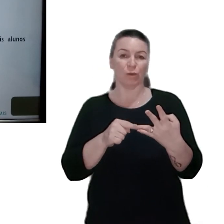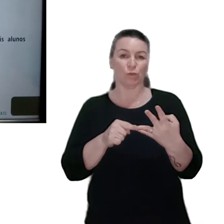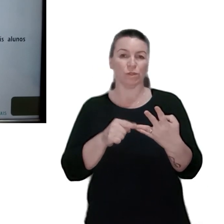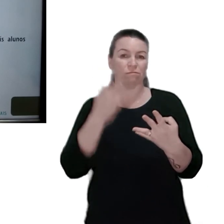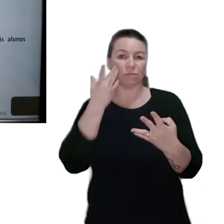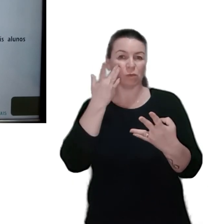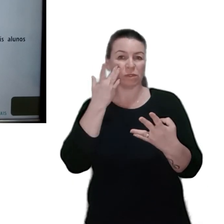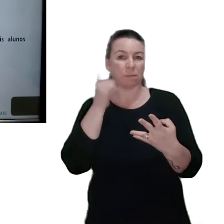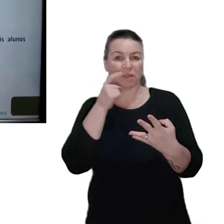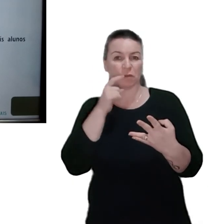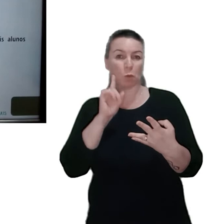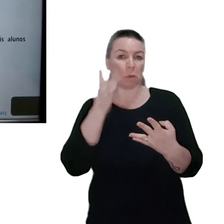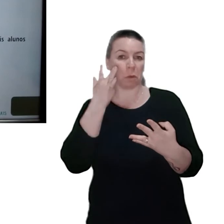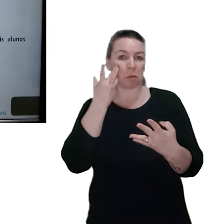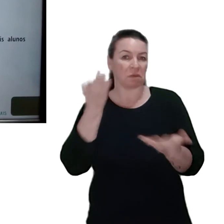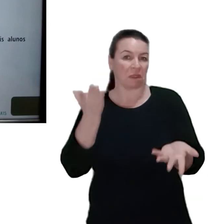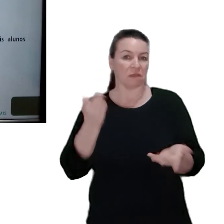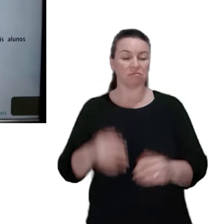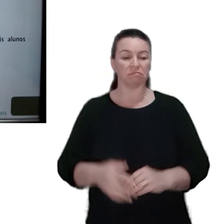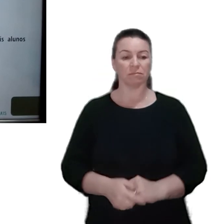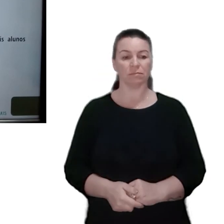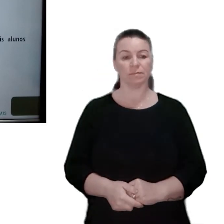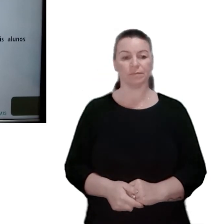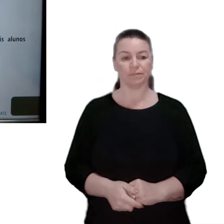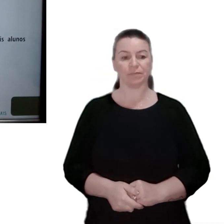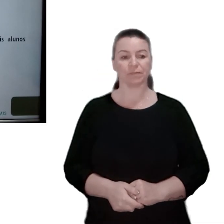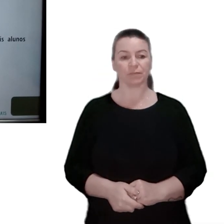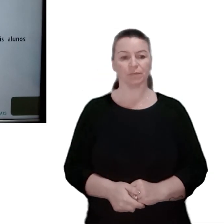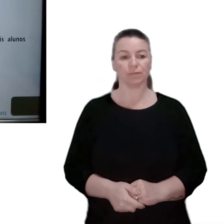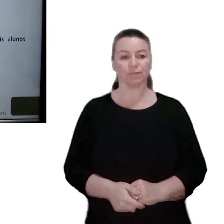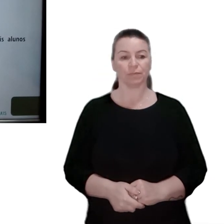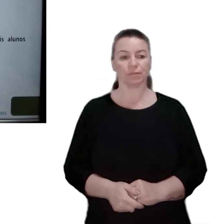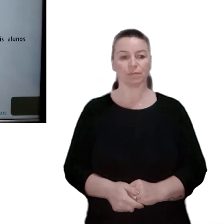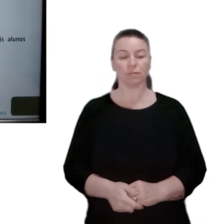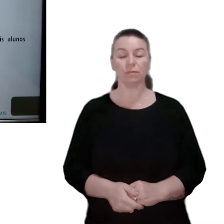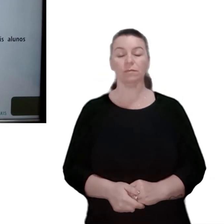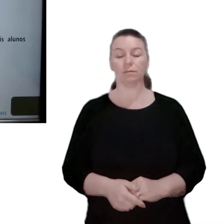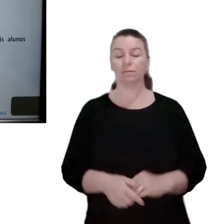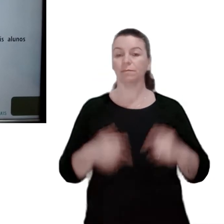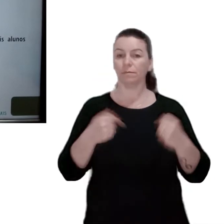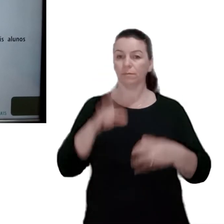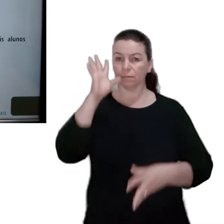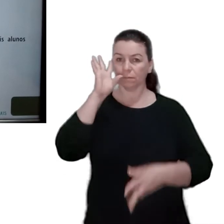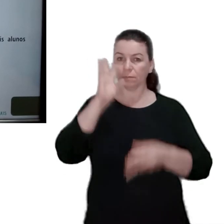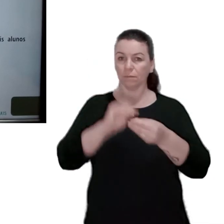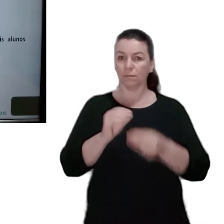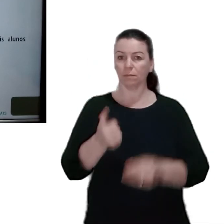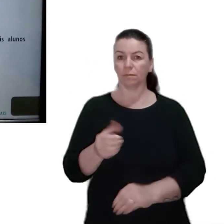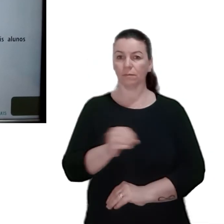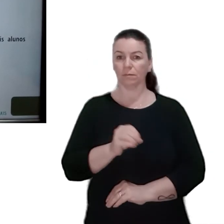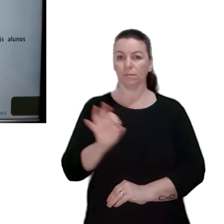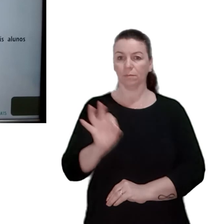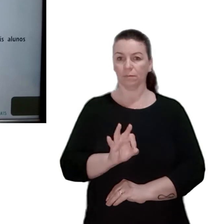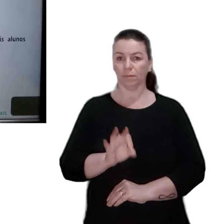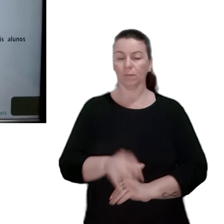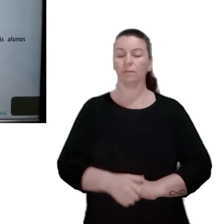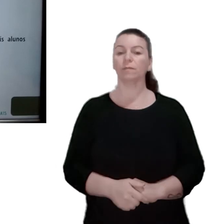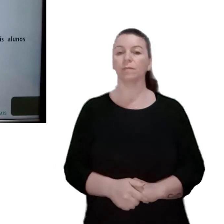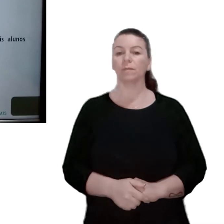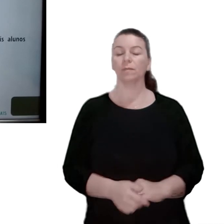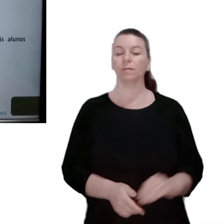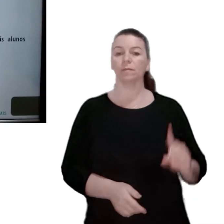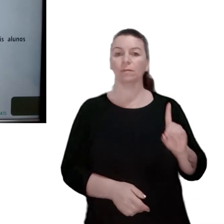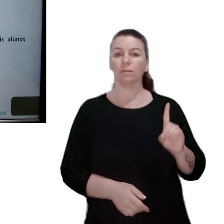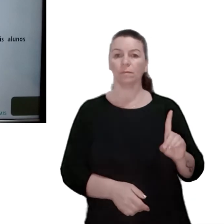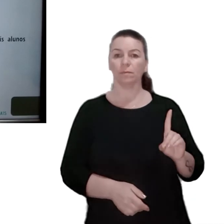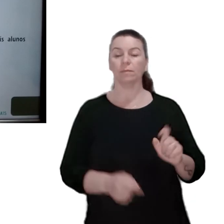se ele mentiu ou não. A alternativa está falsa. A conclusão tem que ser 100% efetiva. Letra